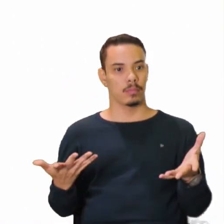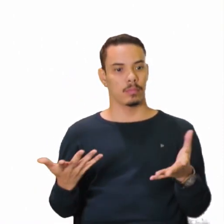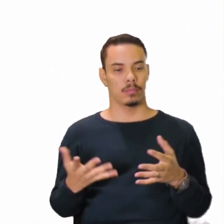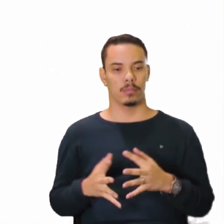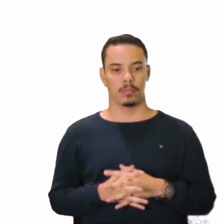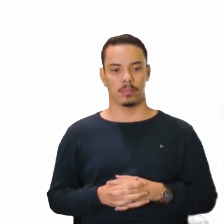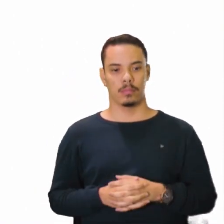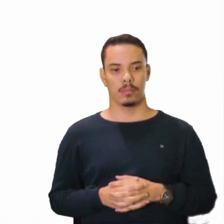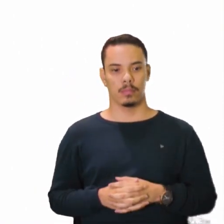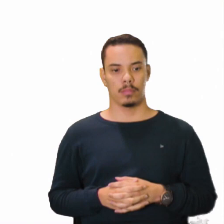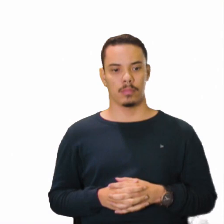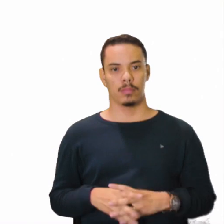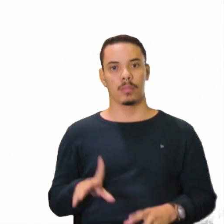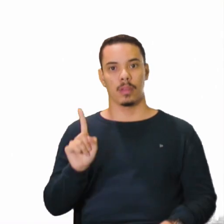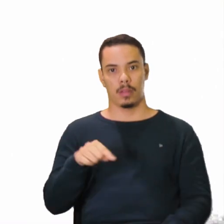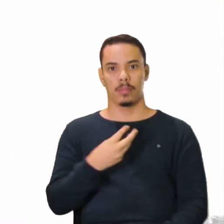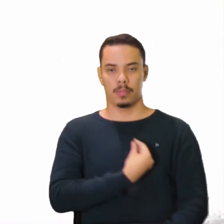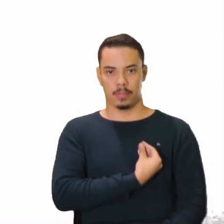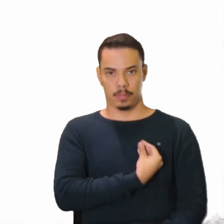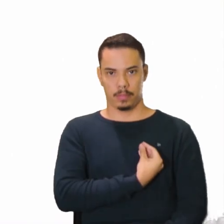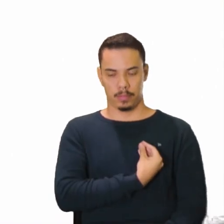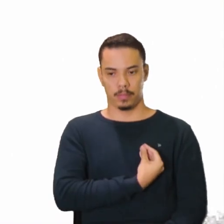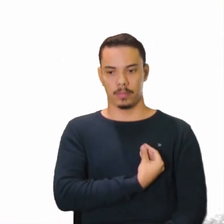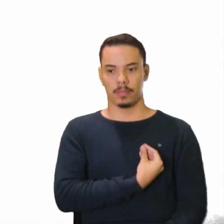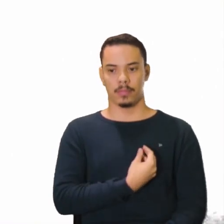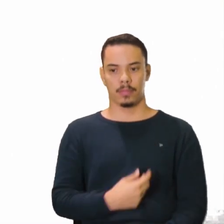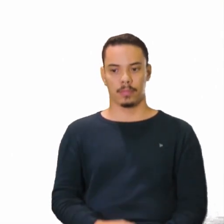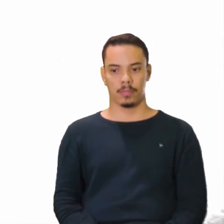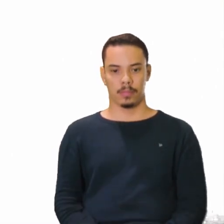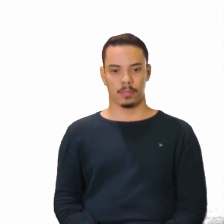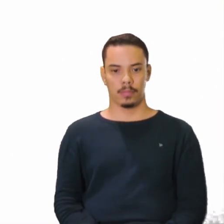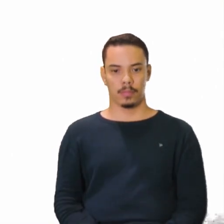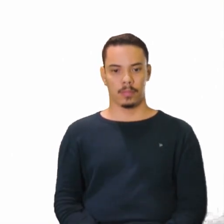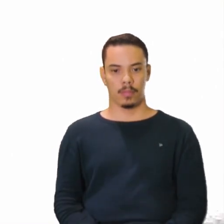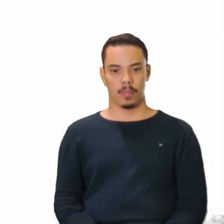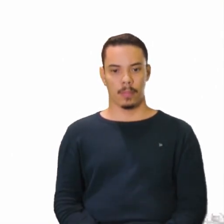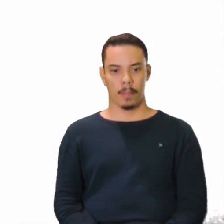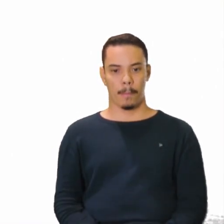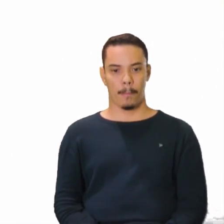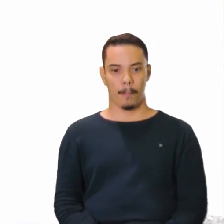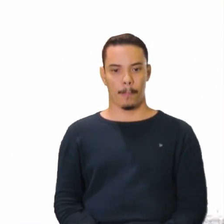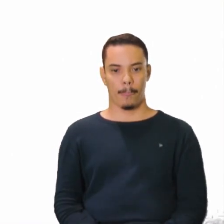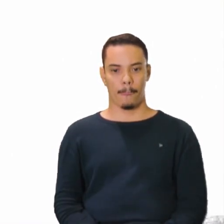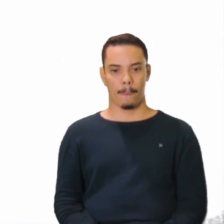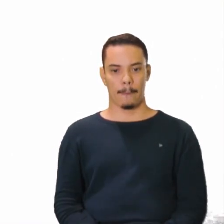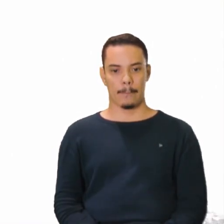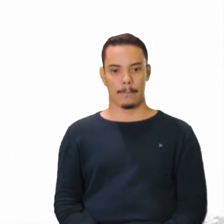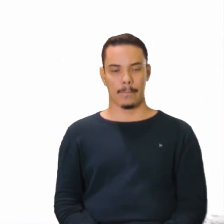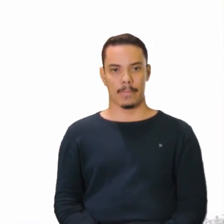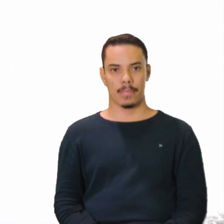no presente. Tá bom? Tá no tempo, no modo